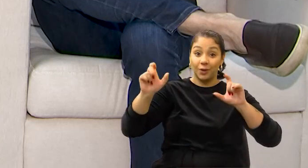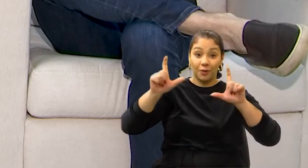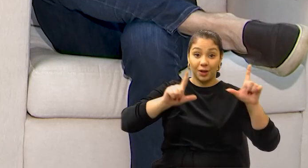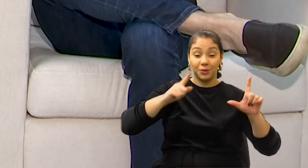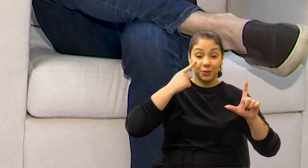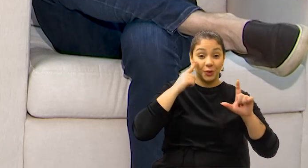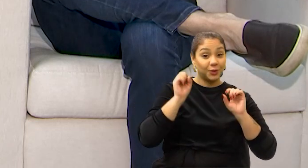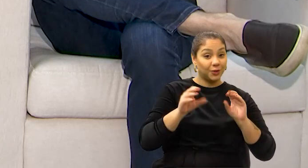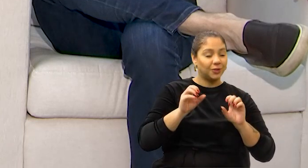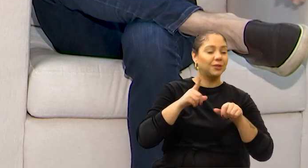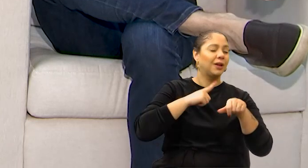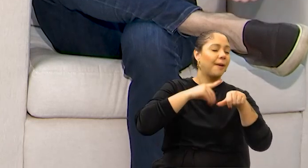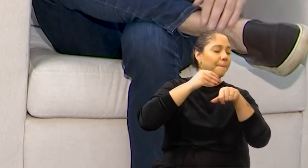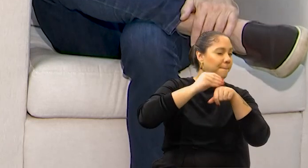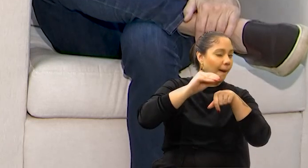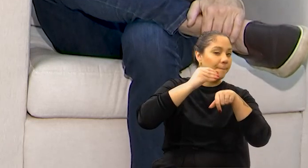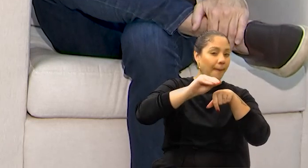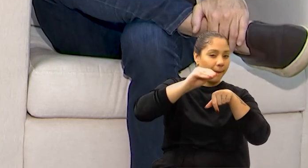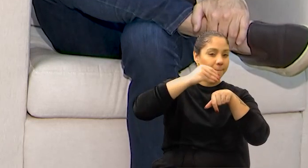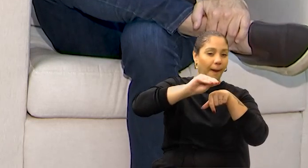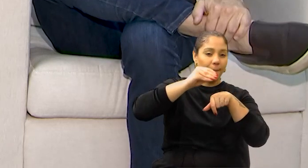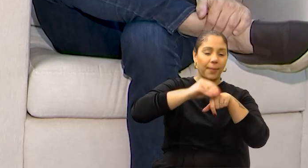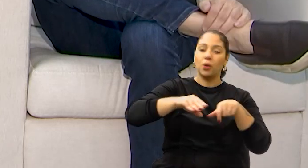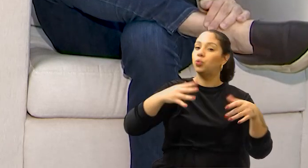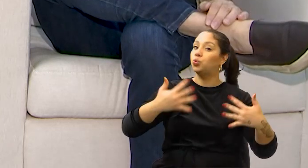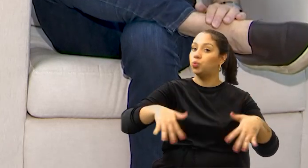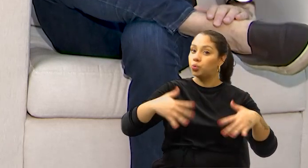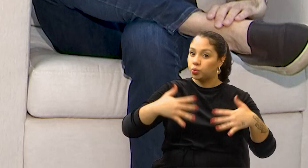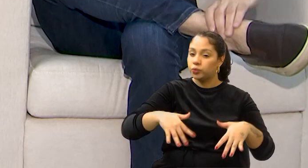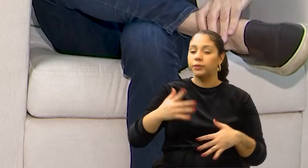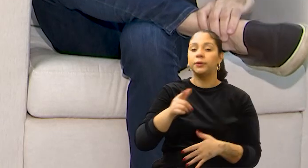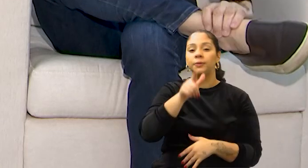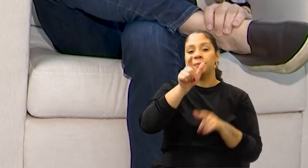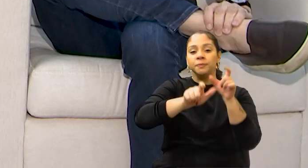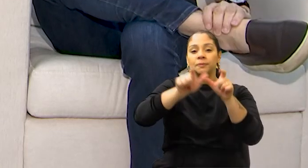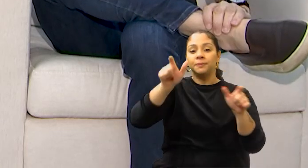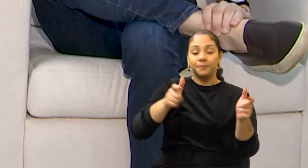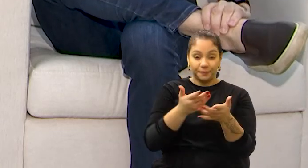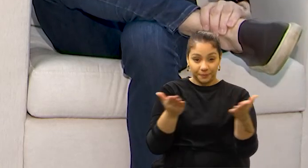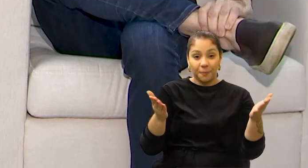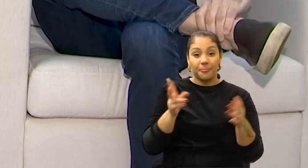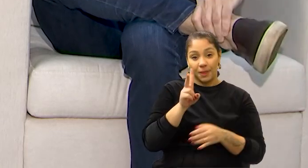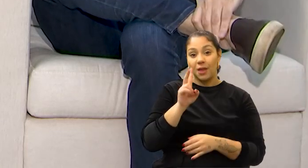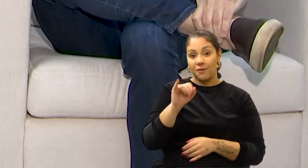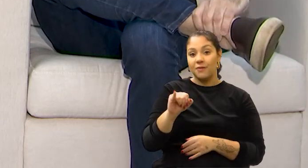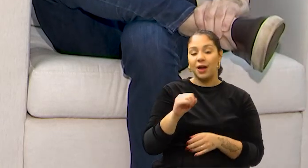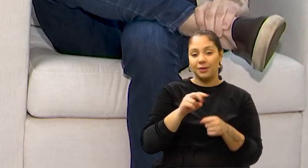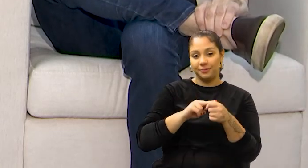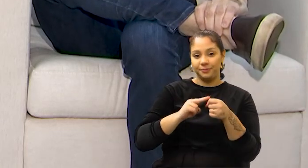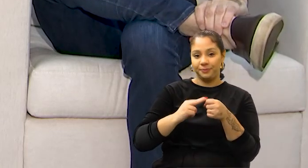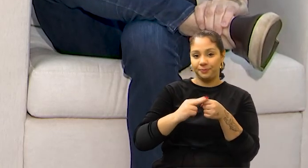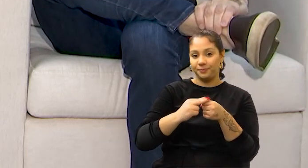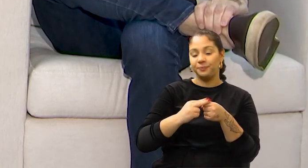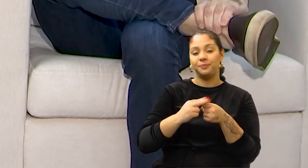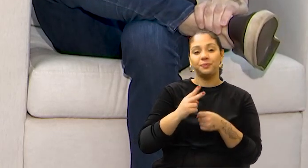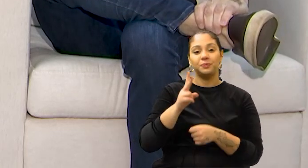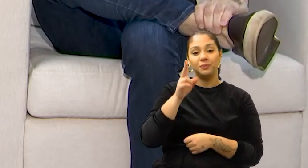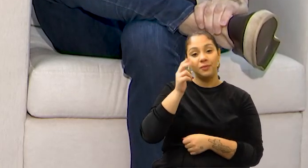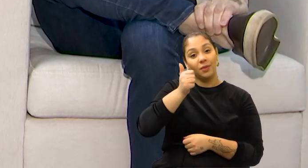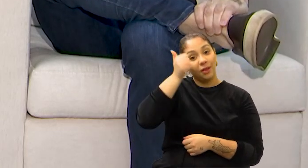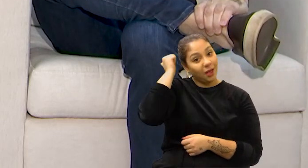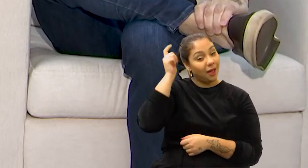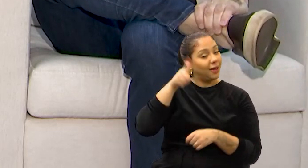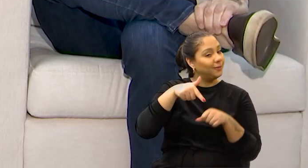ao quadro de olho na educação que dicas de ouro aí você que vai prestar Não é o vestibular da Unicamp